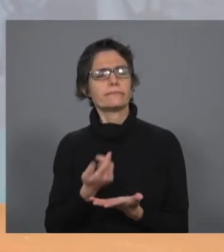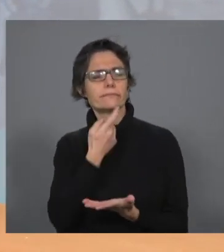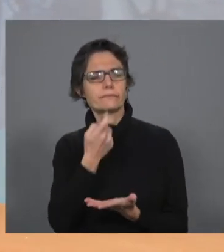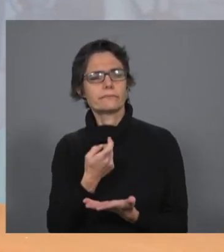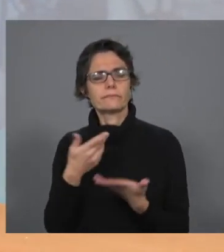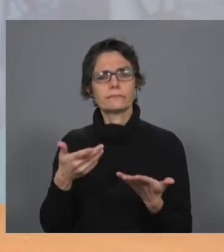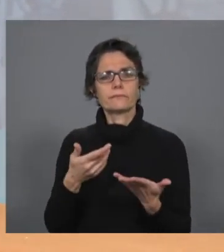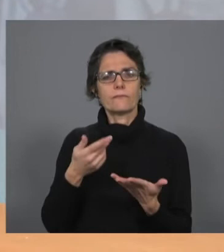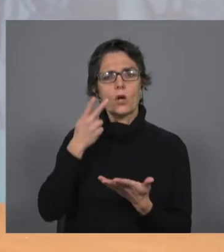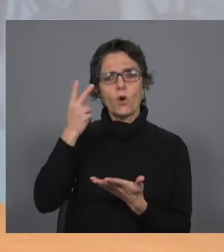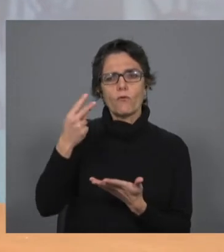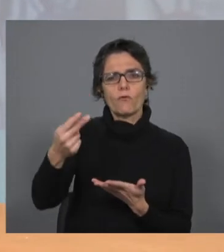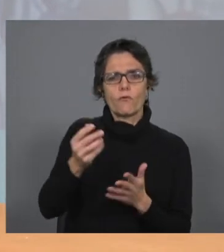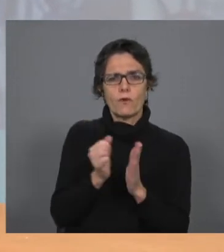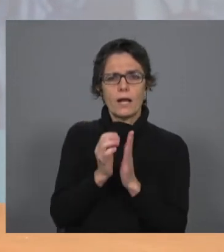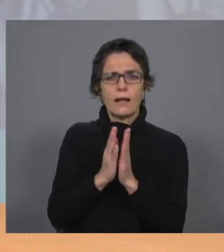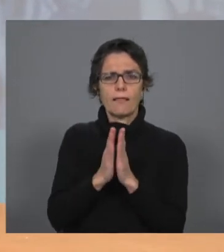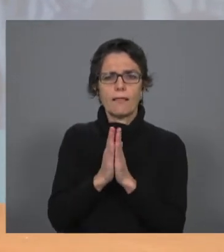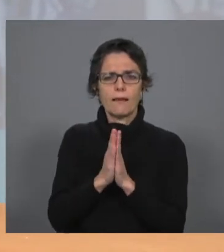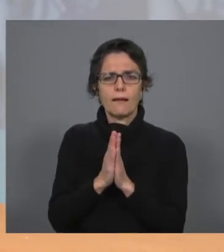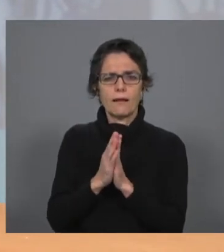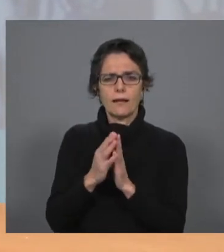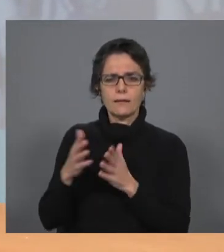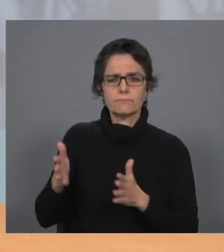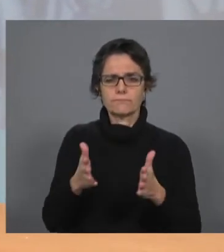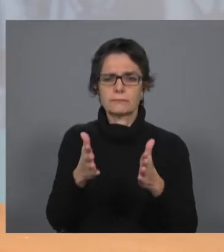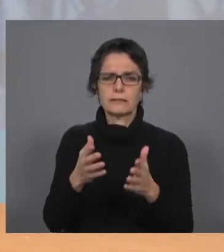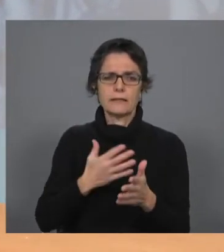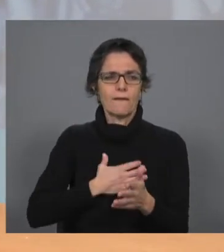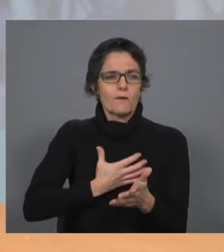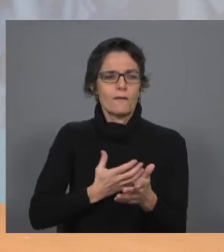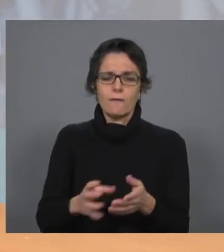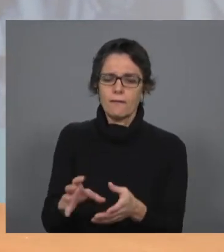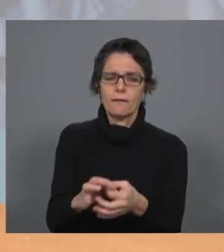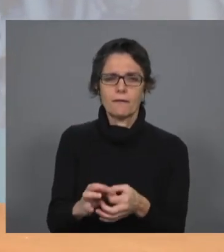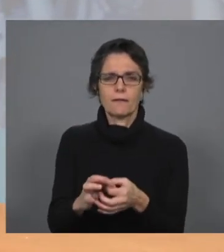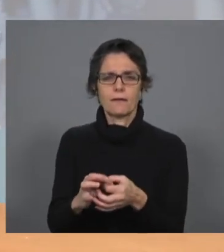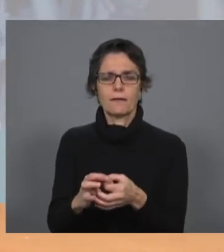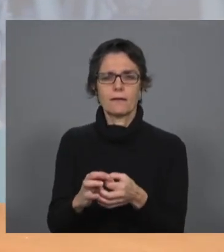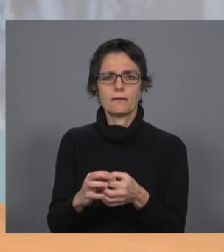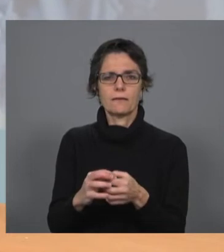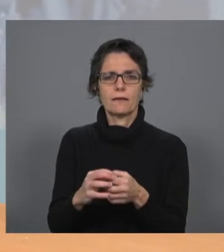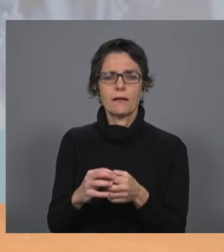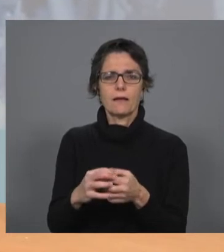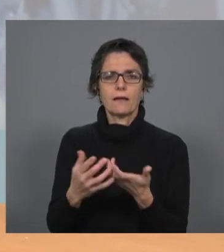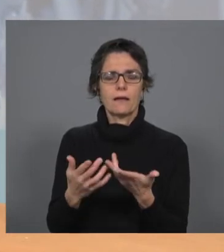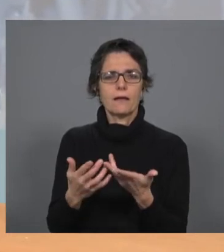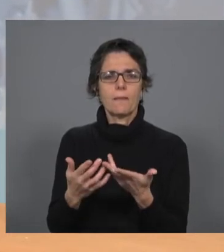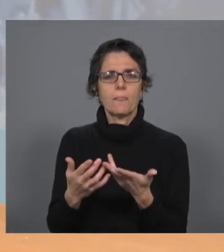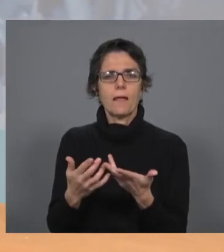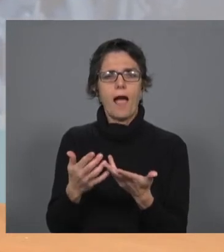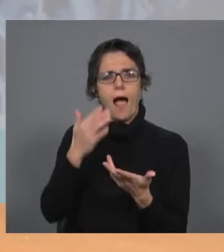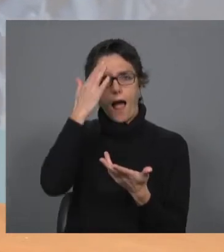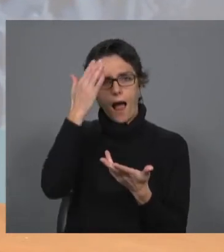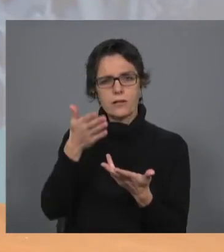de pertença e de caminho feito que já à partida consideram esta